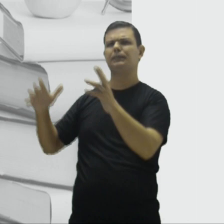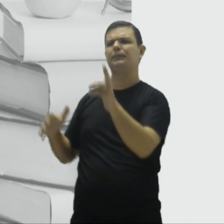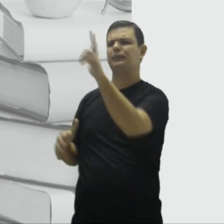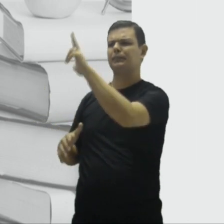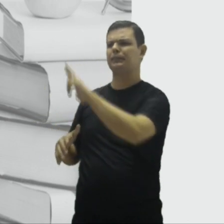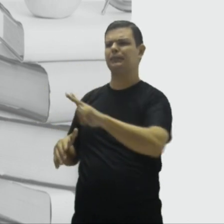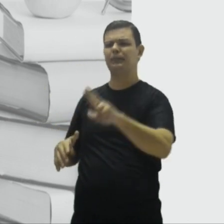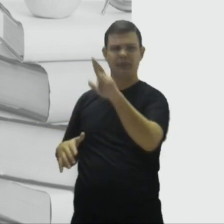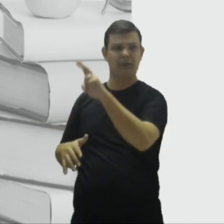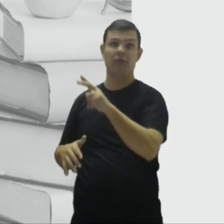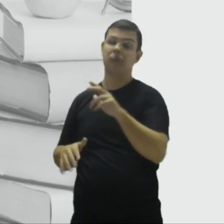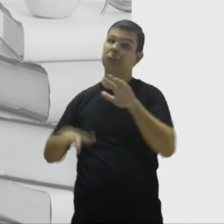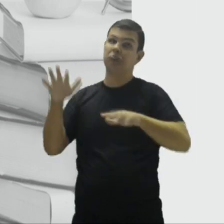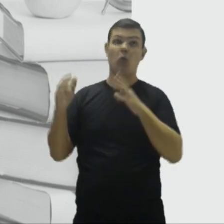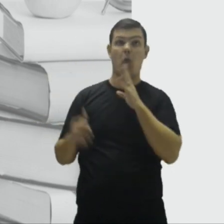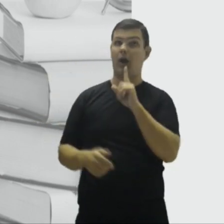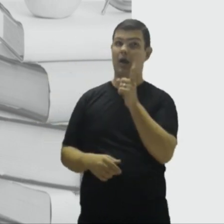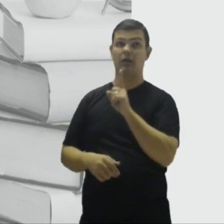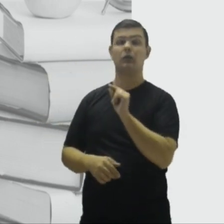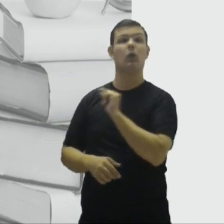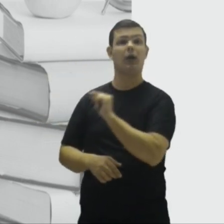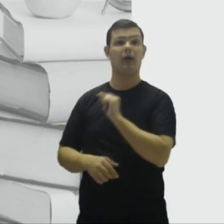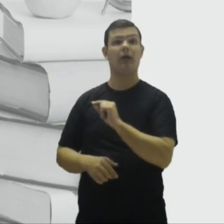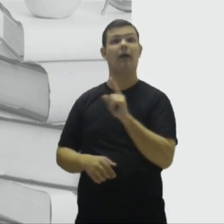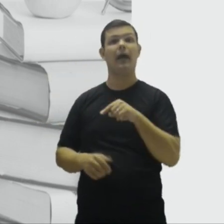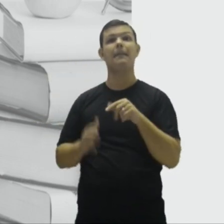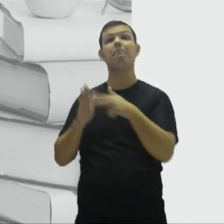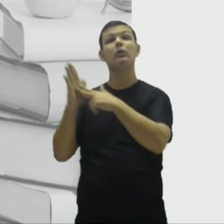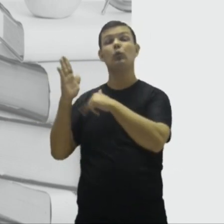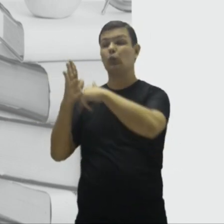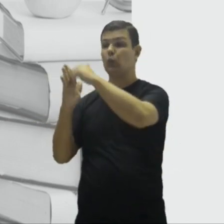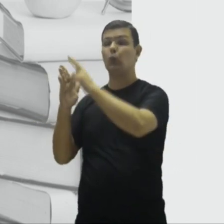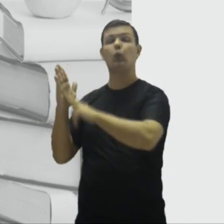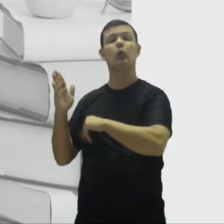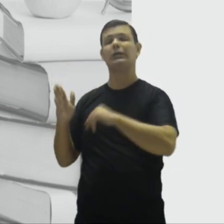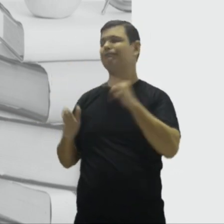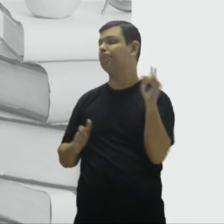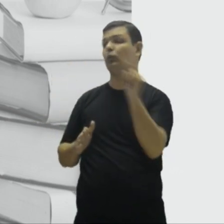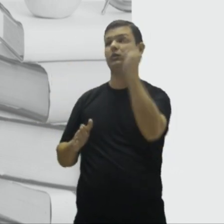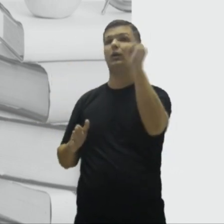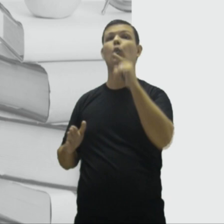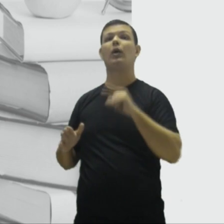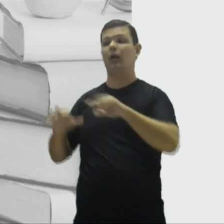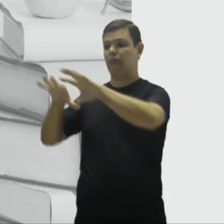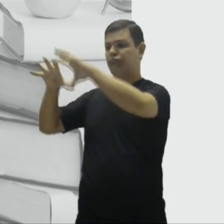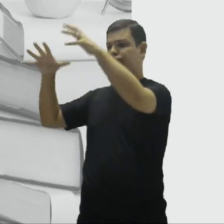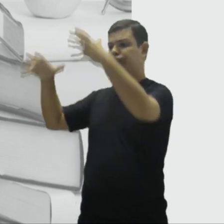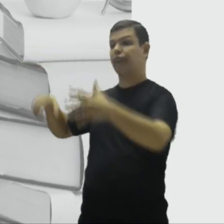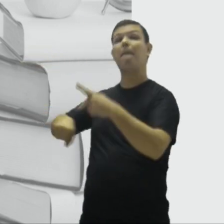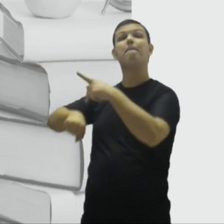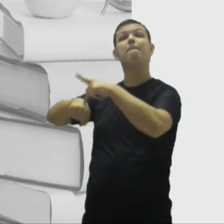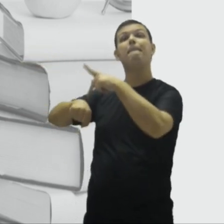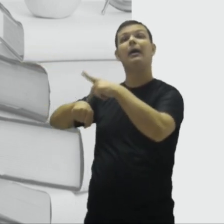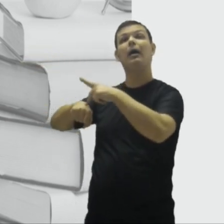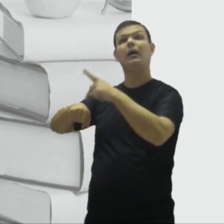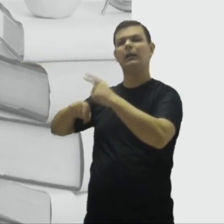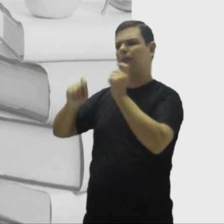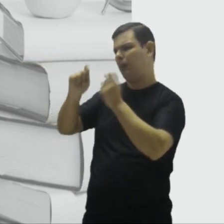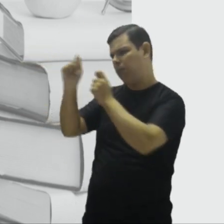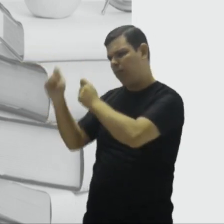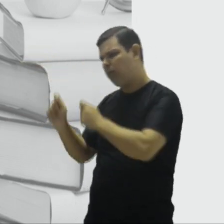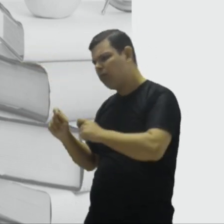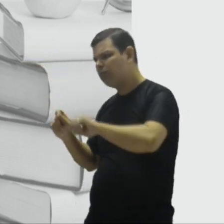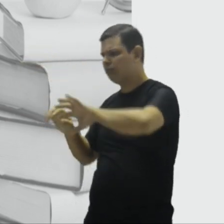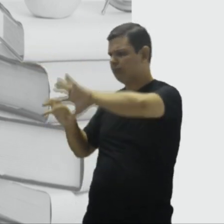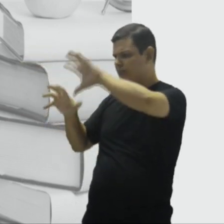não conheça, é uma pintura muito importante que aconteceu em cavernas ou em rochas feitas por povos